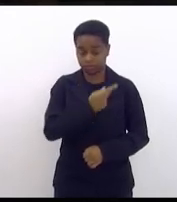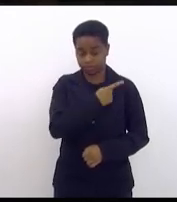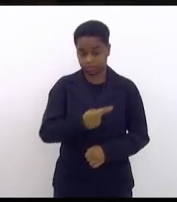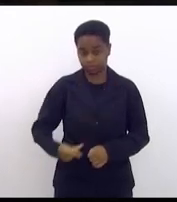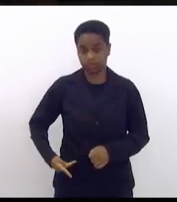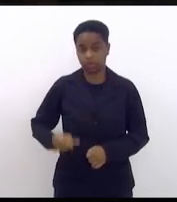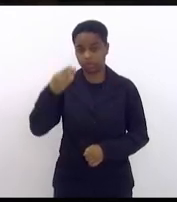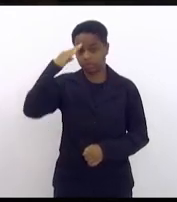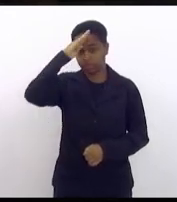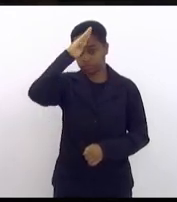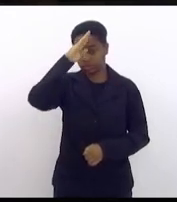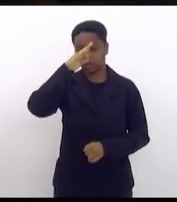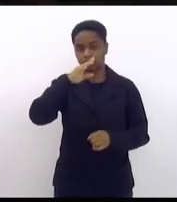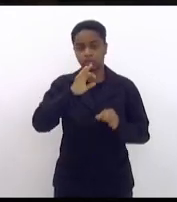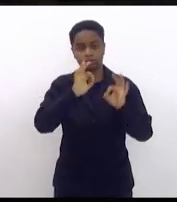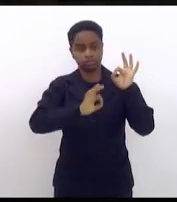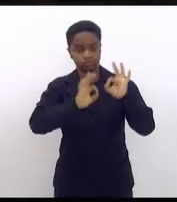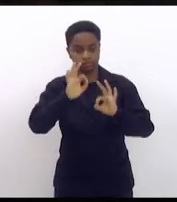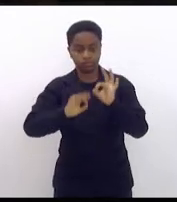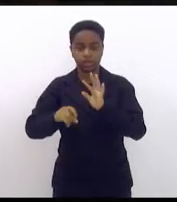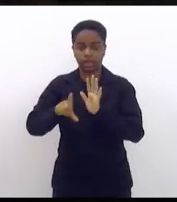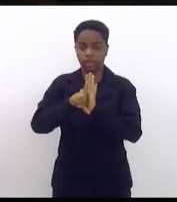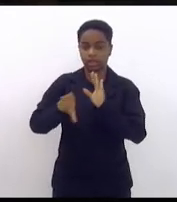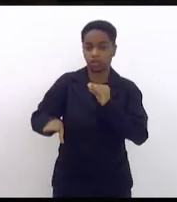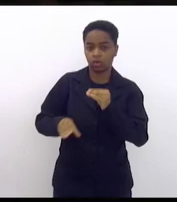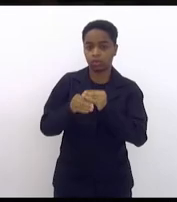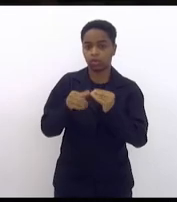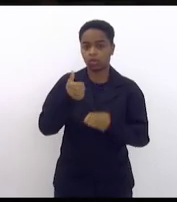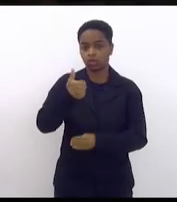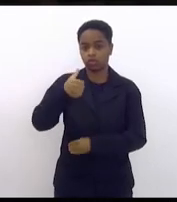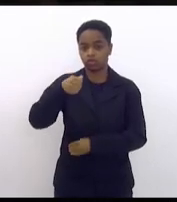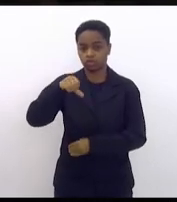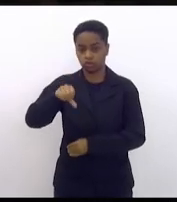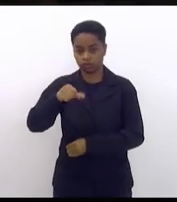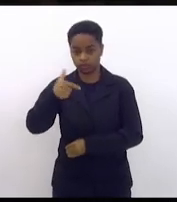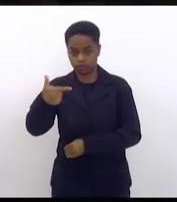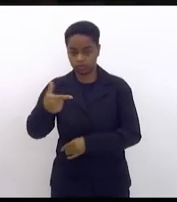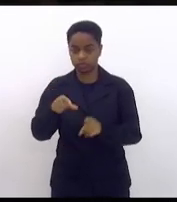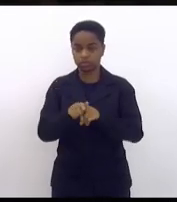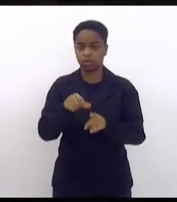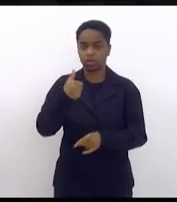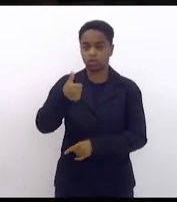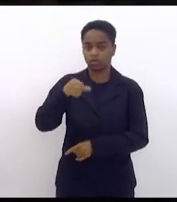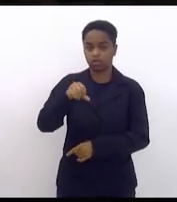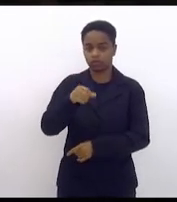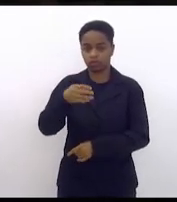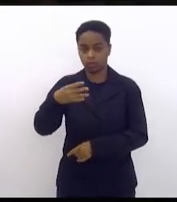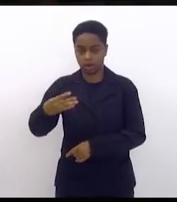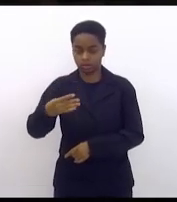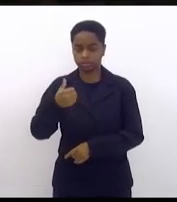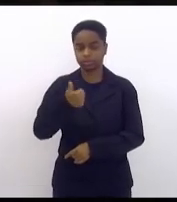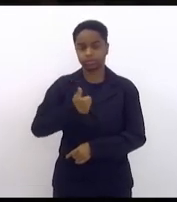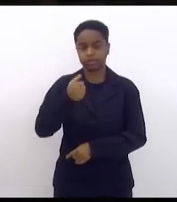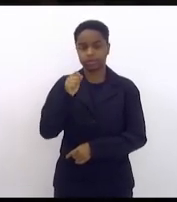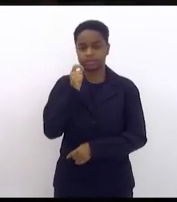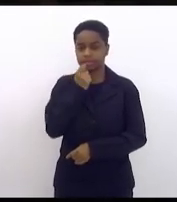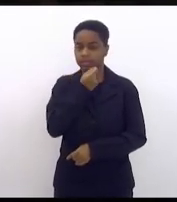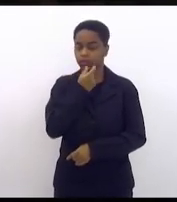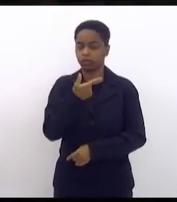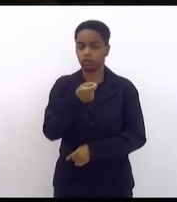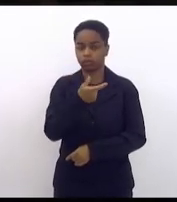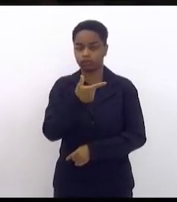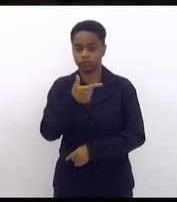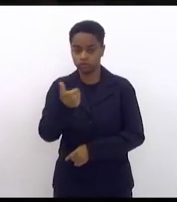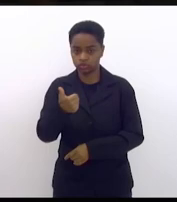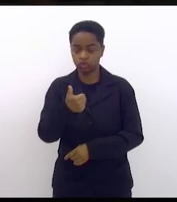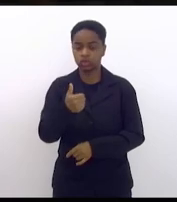editou as leis complementares 192 e 194, de 1º de setembro de 21, ele reduziu as